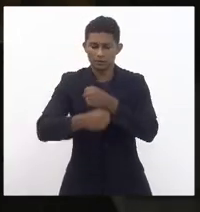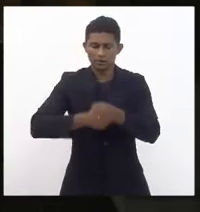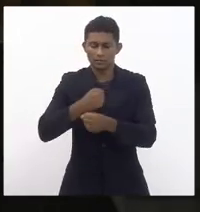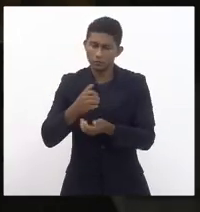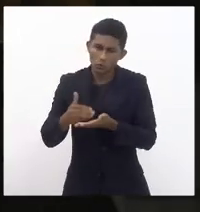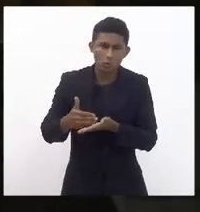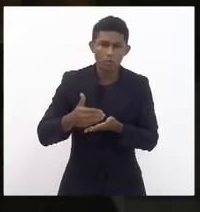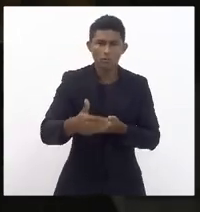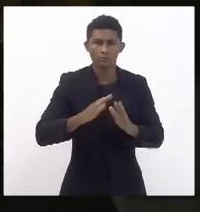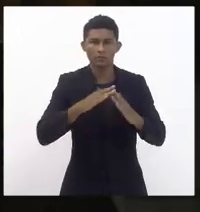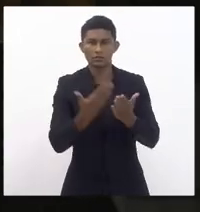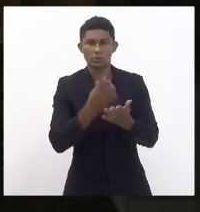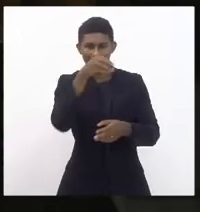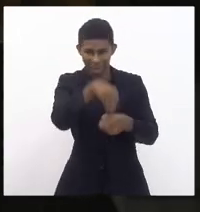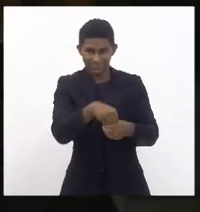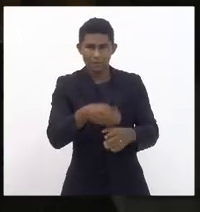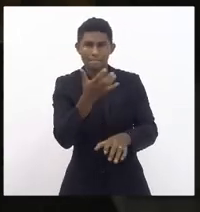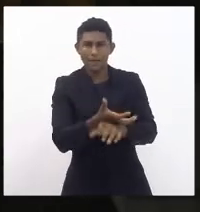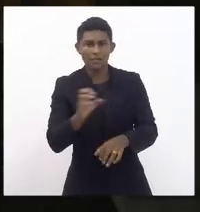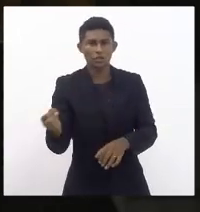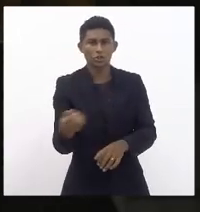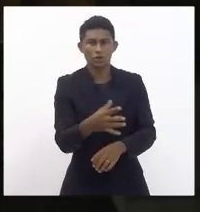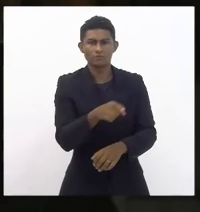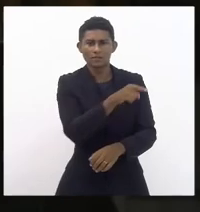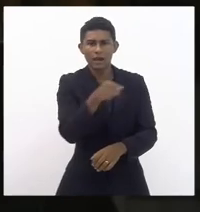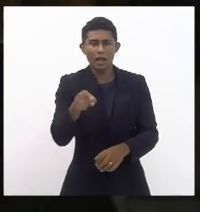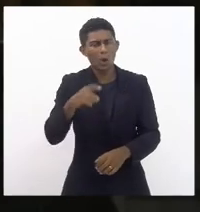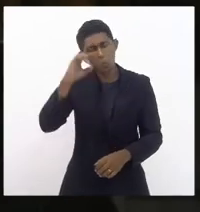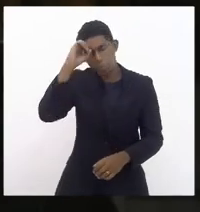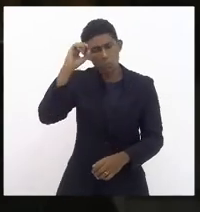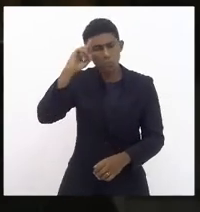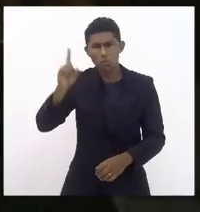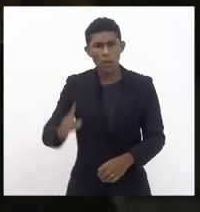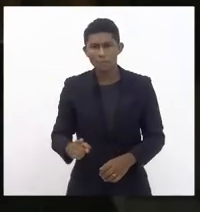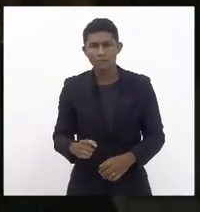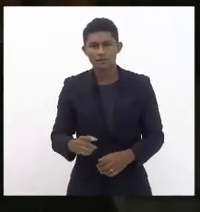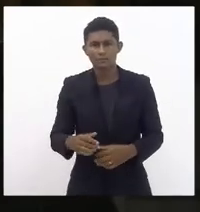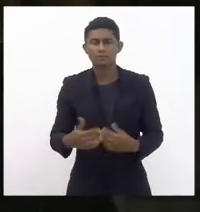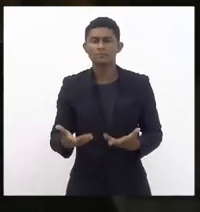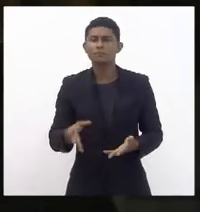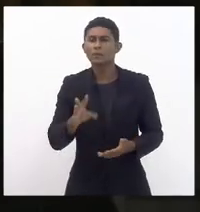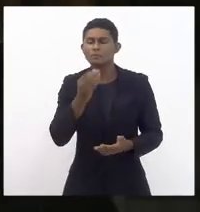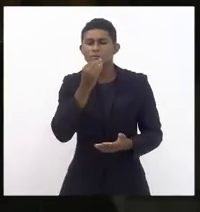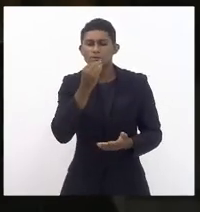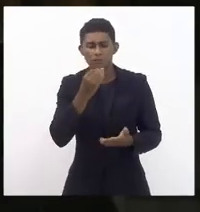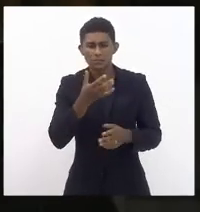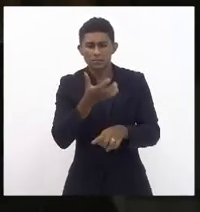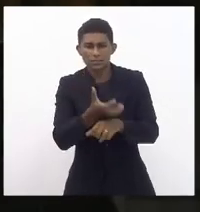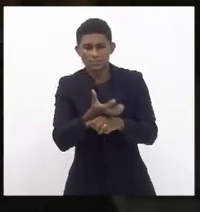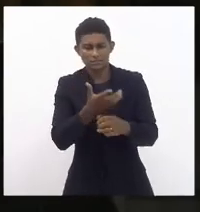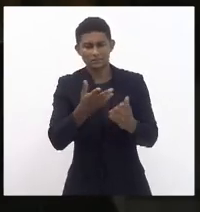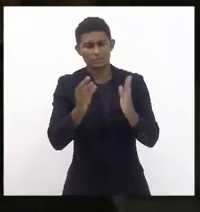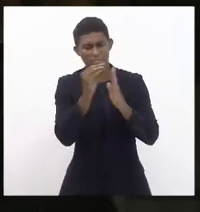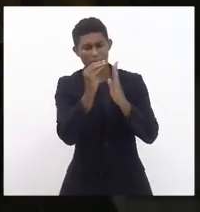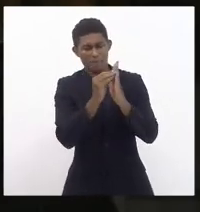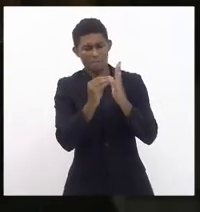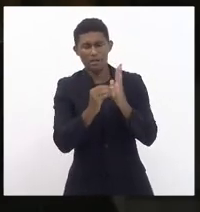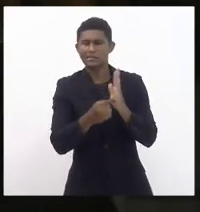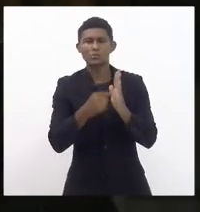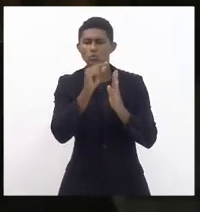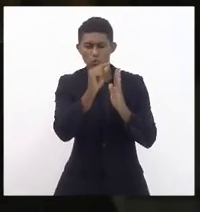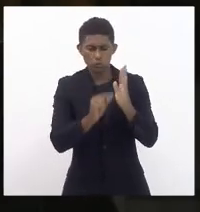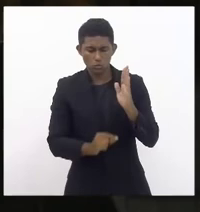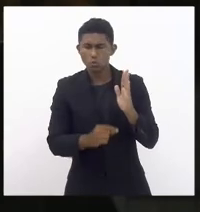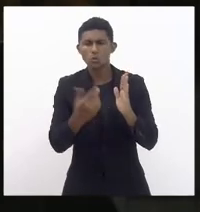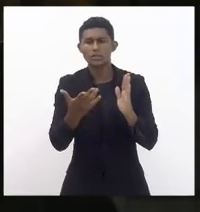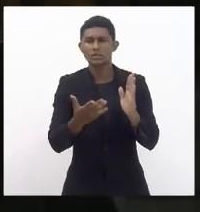disciplinas receberam na véspera do início do ano letivo mas recebemos tem um inventário sem o textinho que diz o